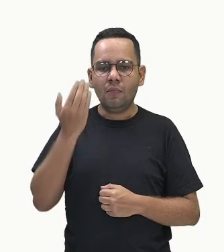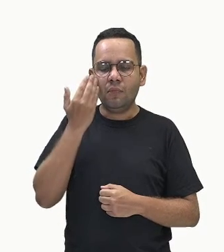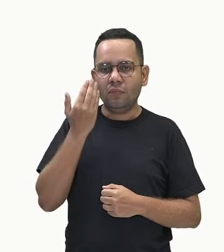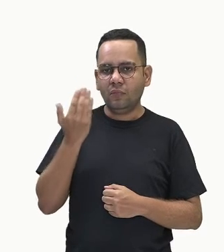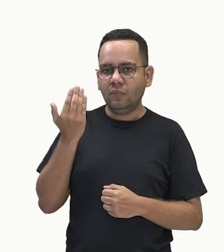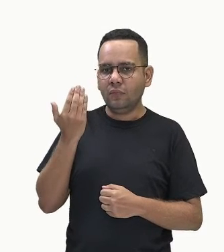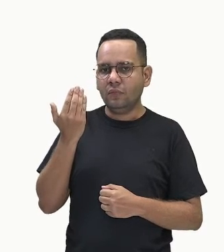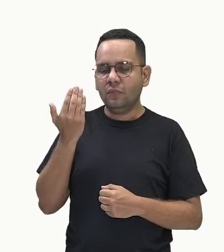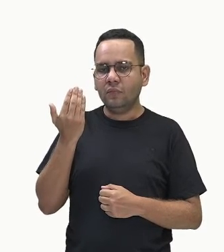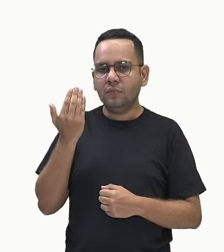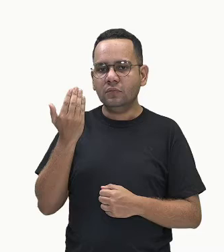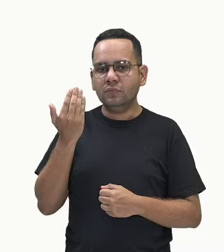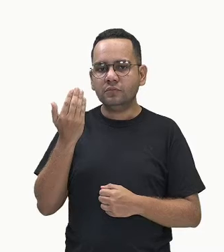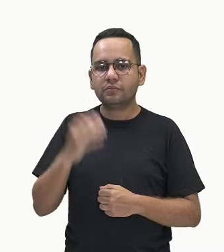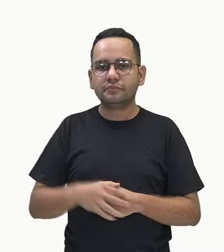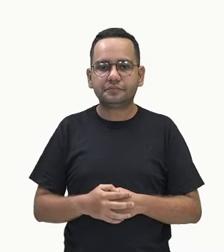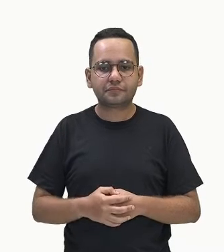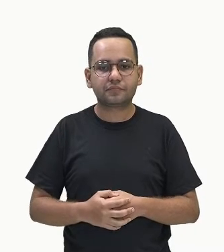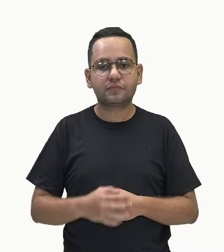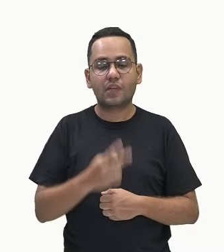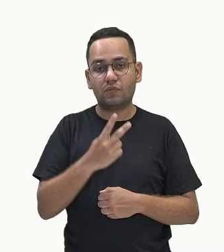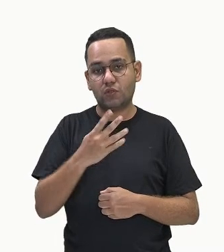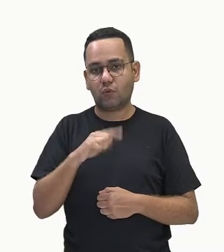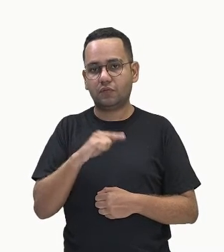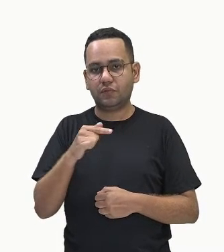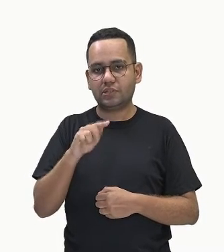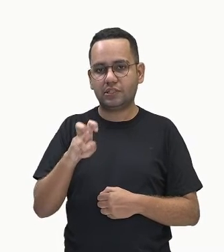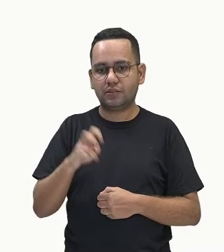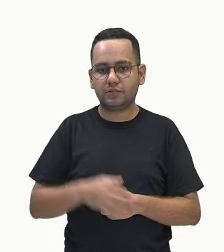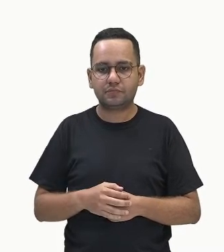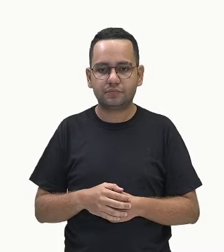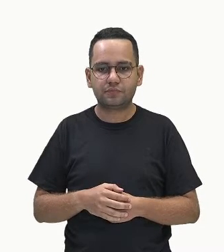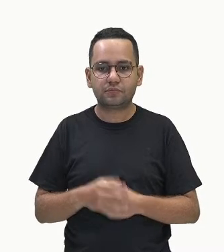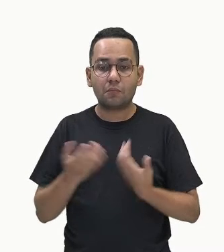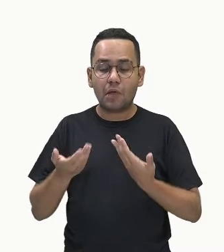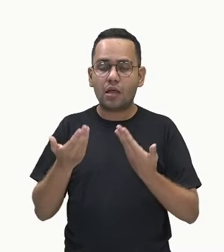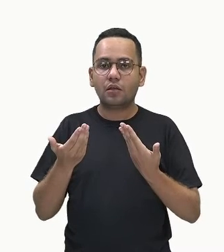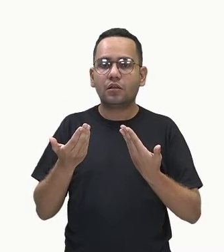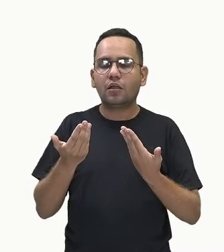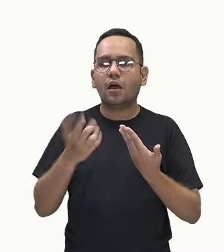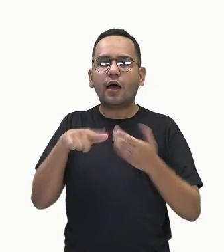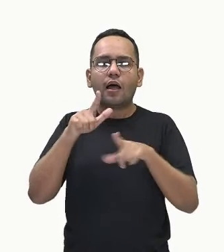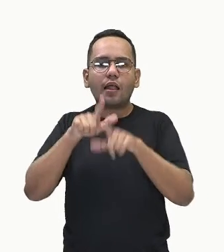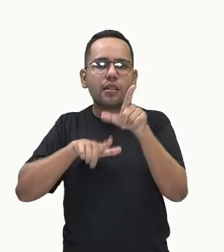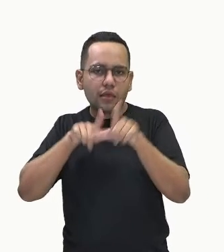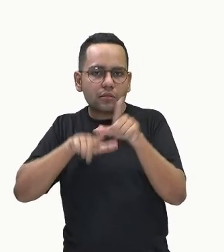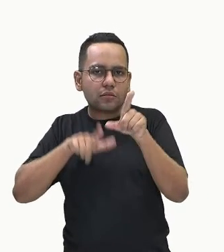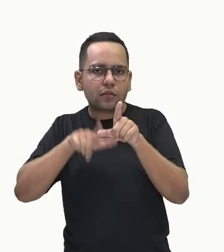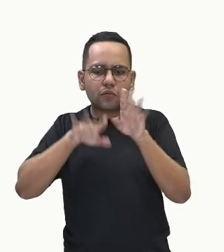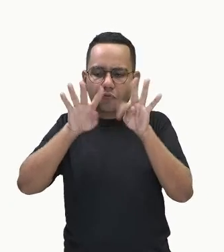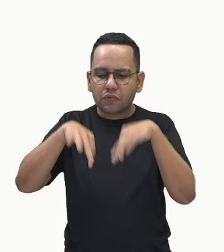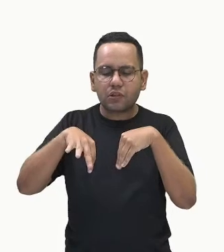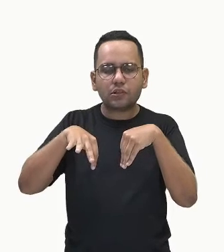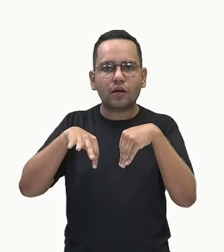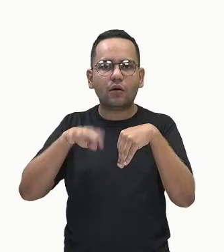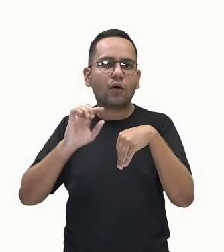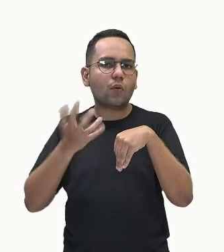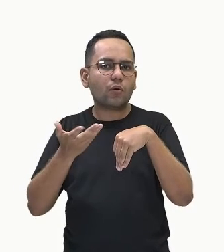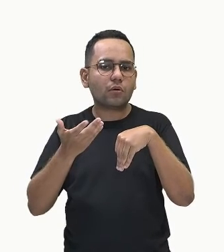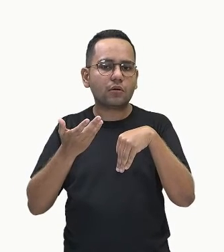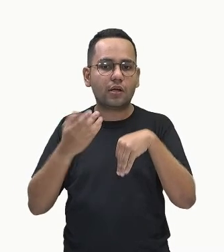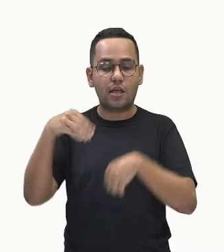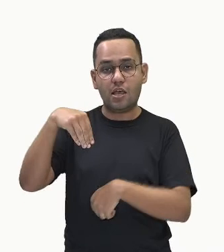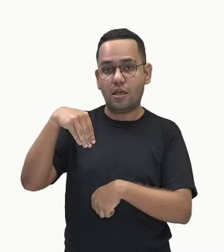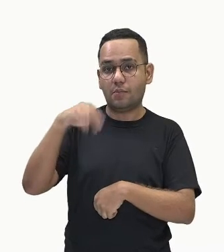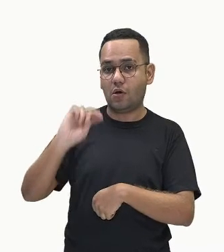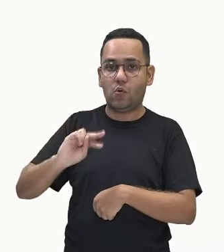24,75. Qual é a unidade de medida? É metros. Como eu estou falando de área, então vai ficar metro